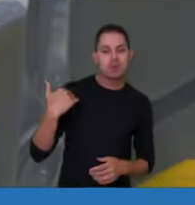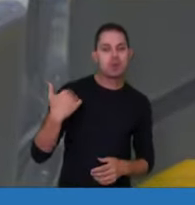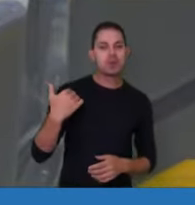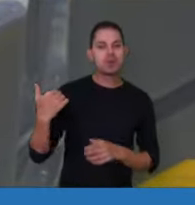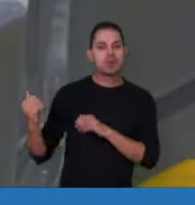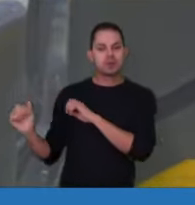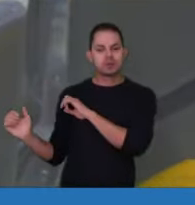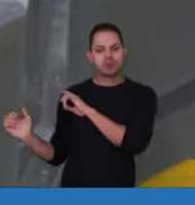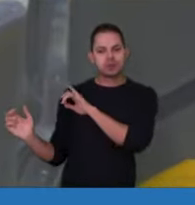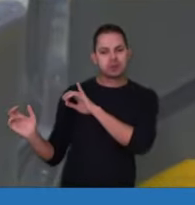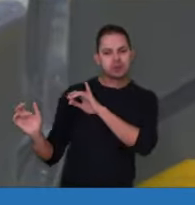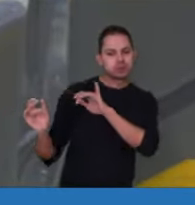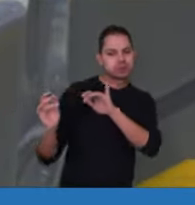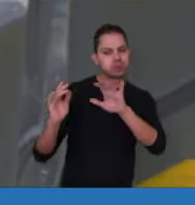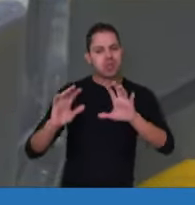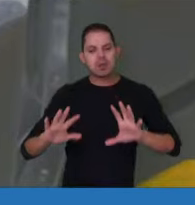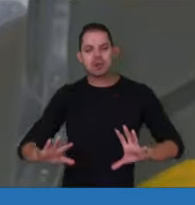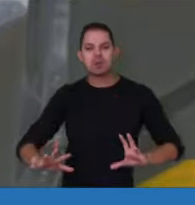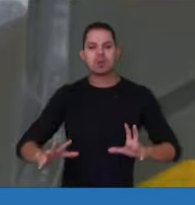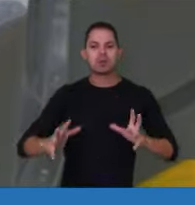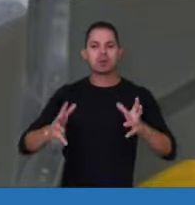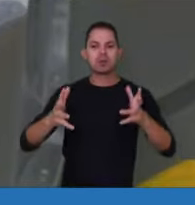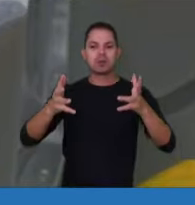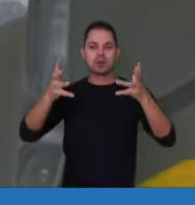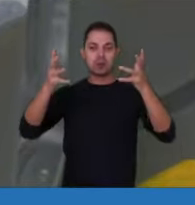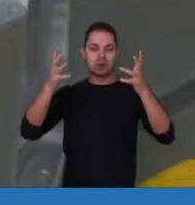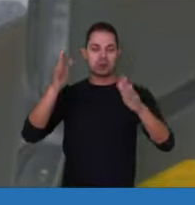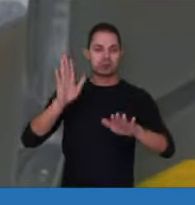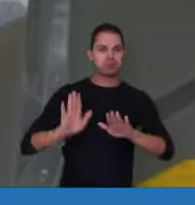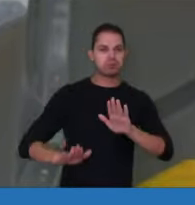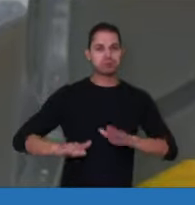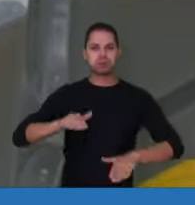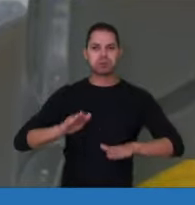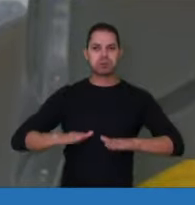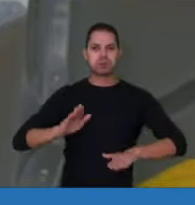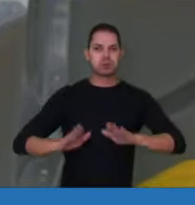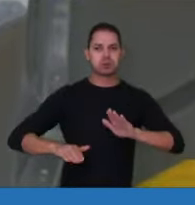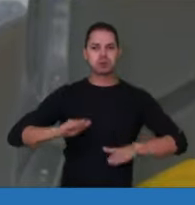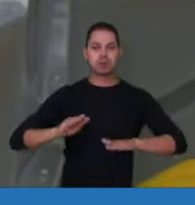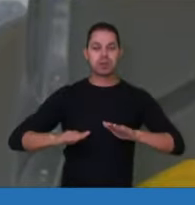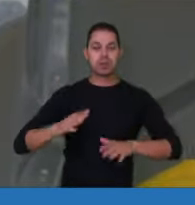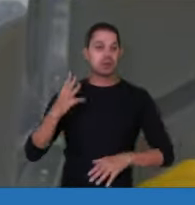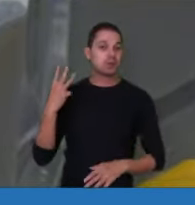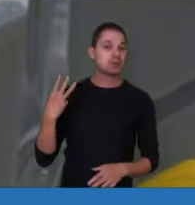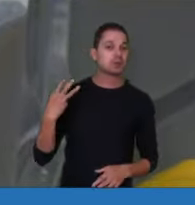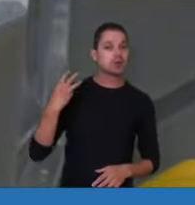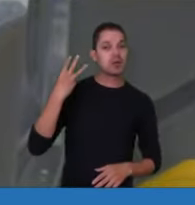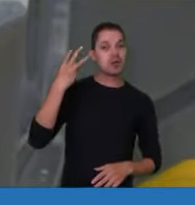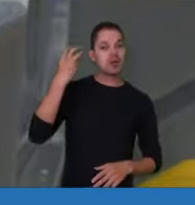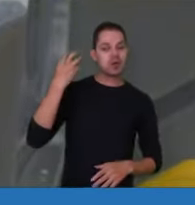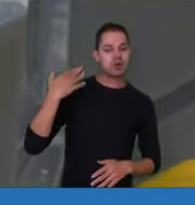convidou para uma festa de tambor. Marielle nos